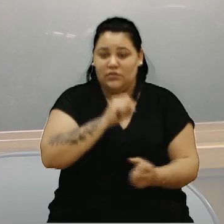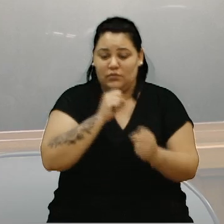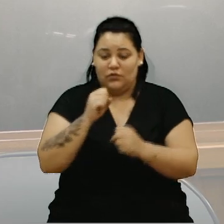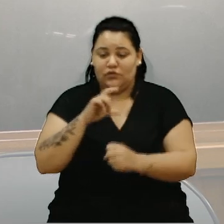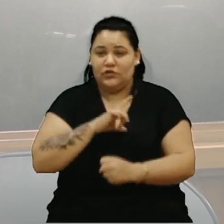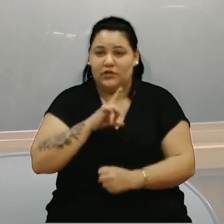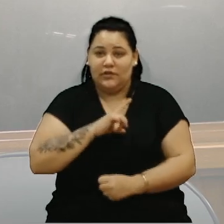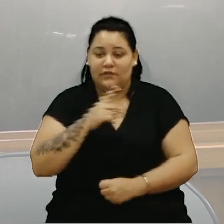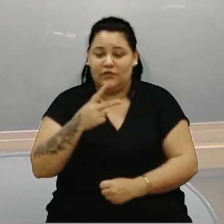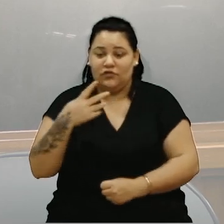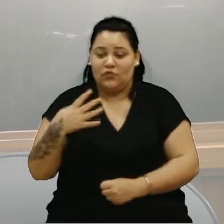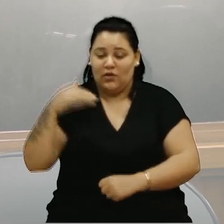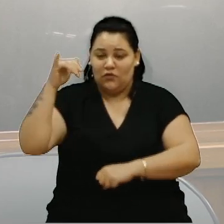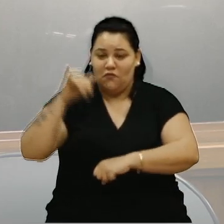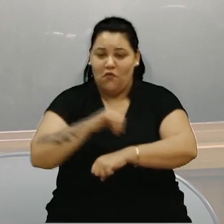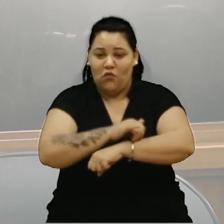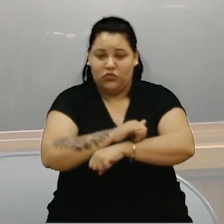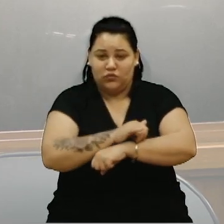voos comerciais.